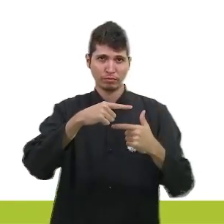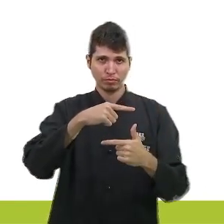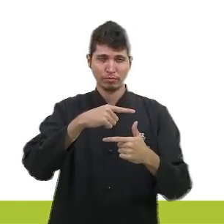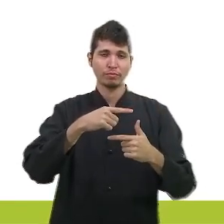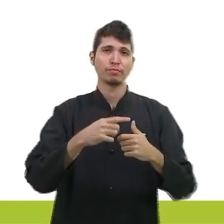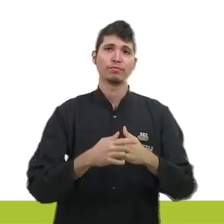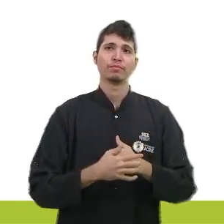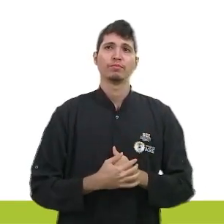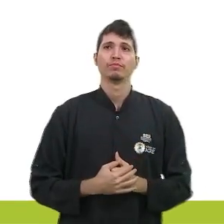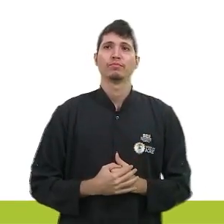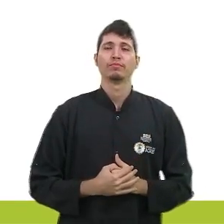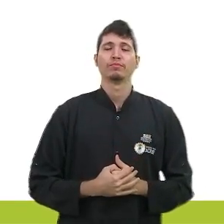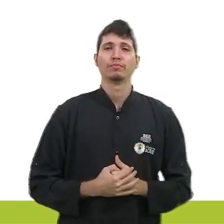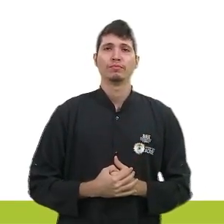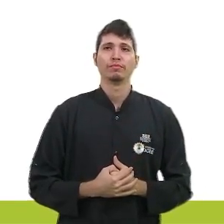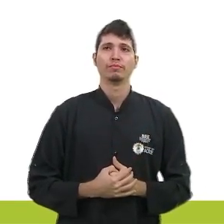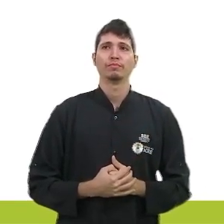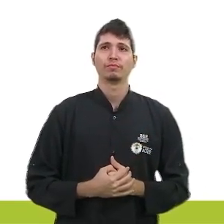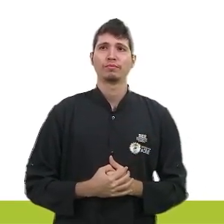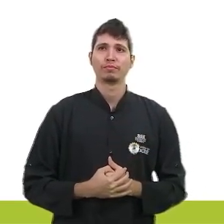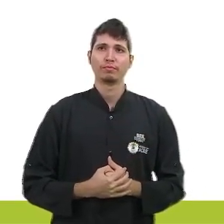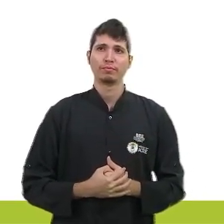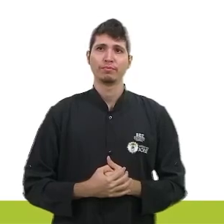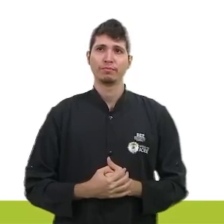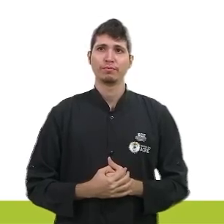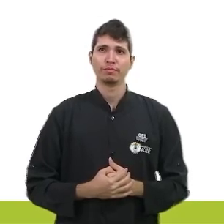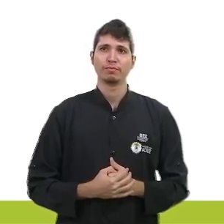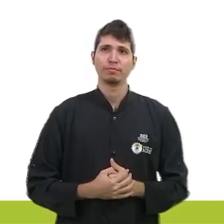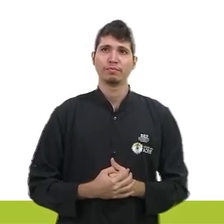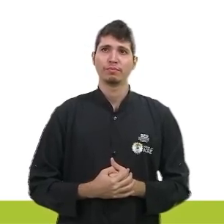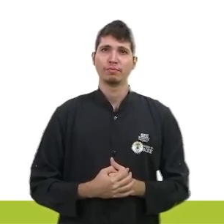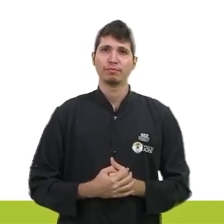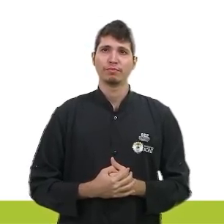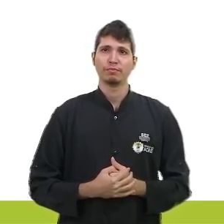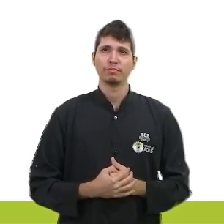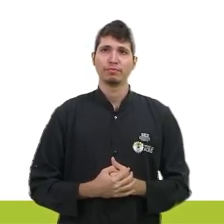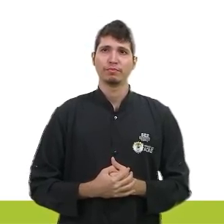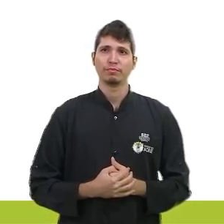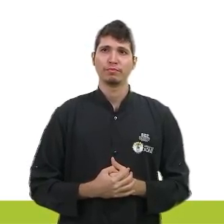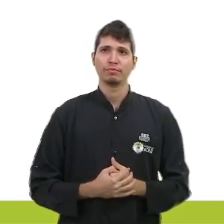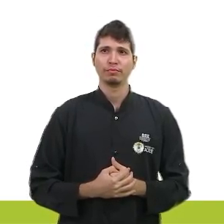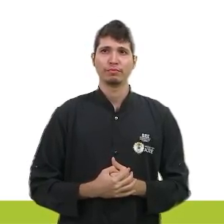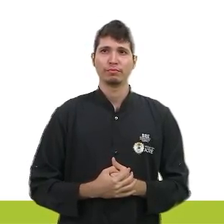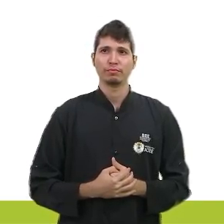contas. Então, você diz, ó, o seno